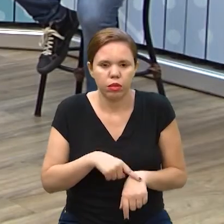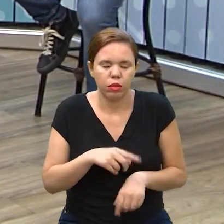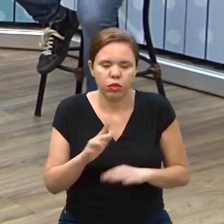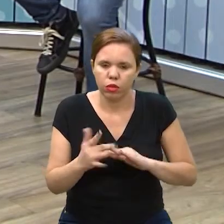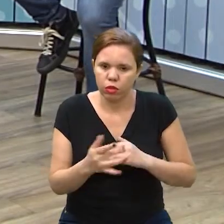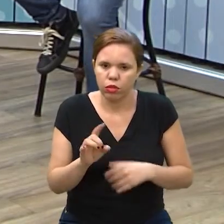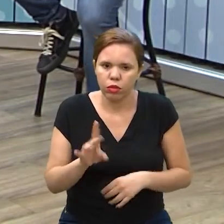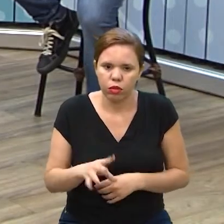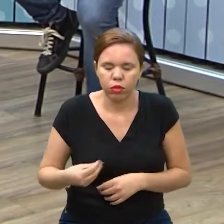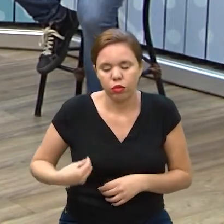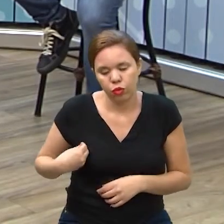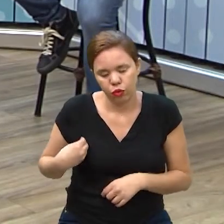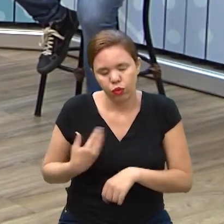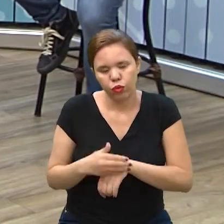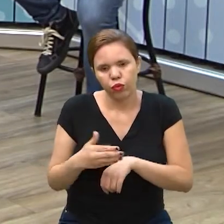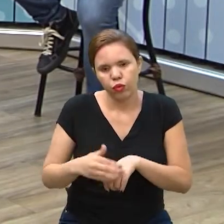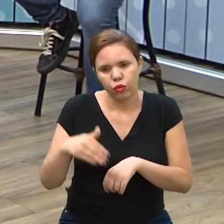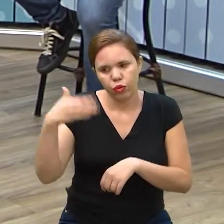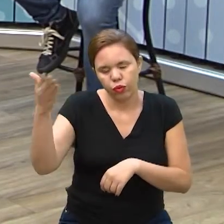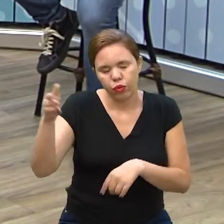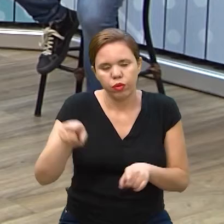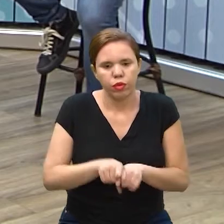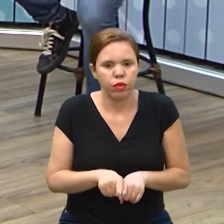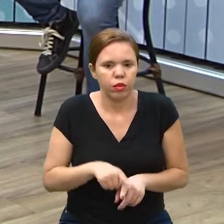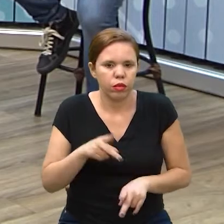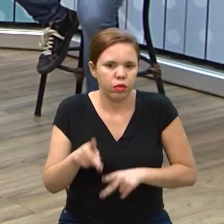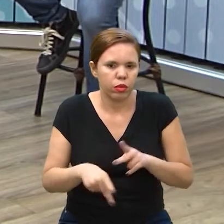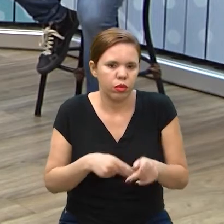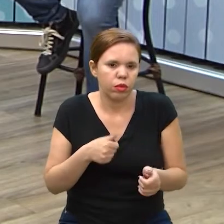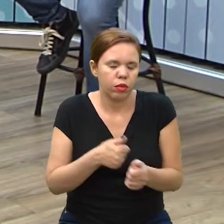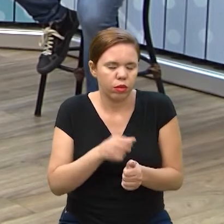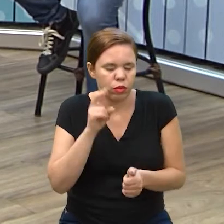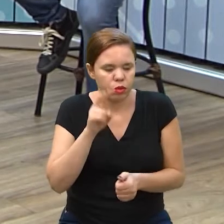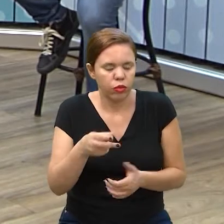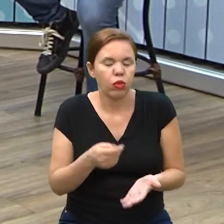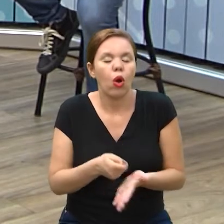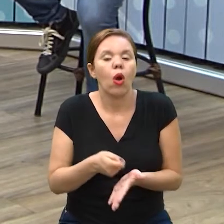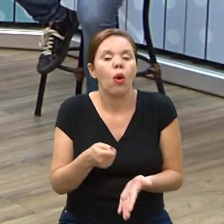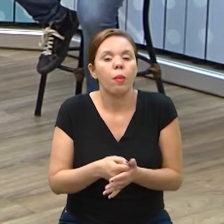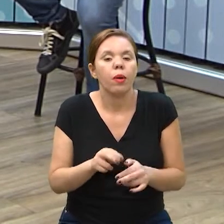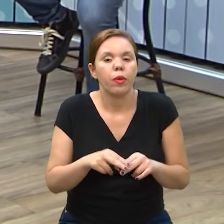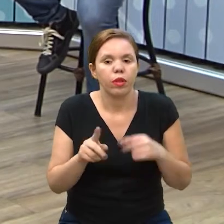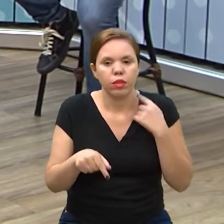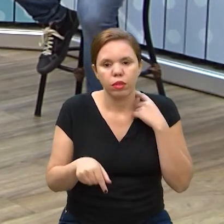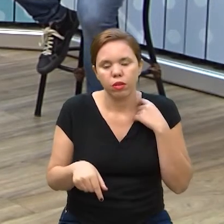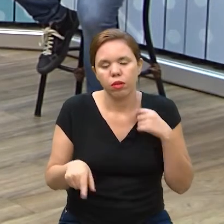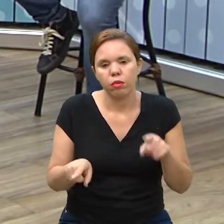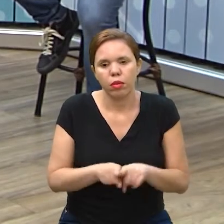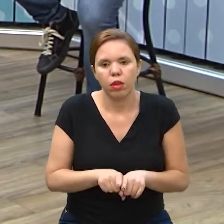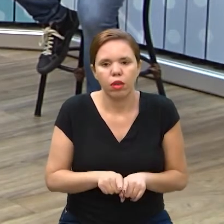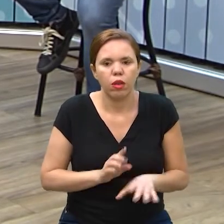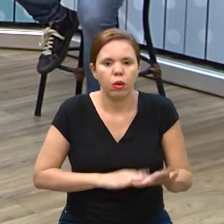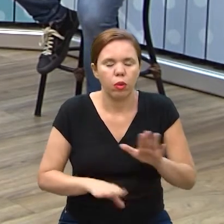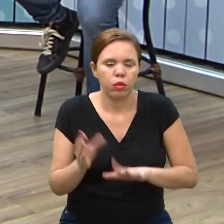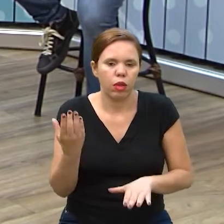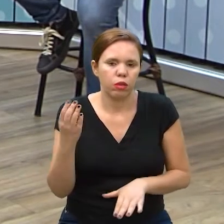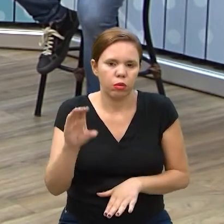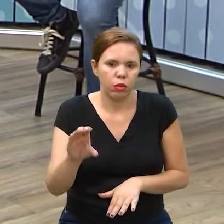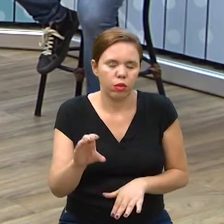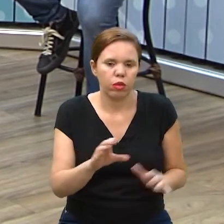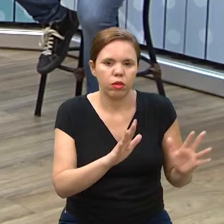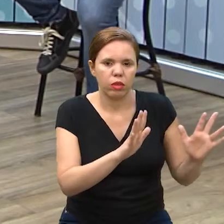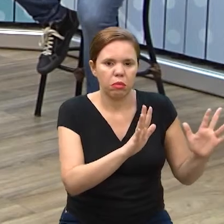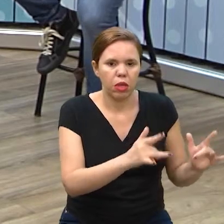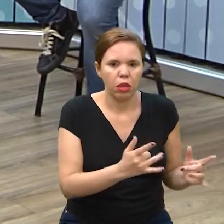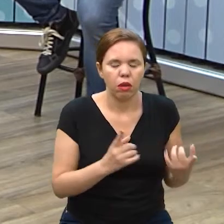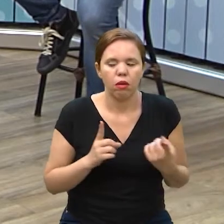só nas redes sociais, porque você tem uma vida fora e as pessoas podem ver e te cobrar por isso também. Cuidado, então, ao postar ali